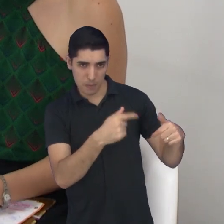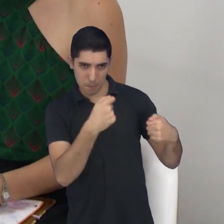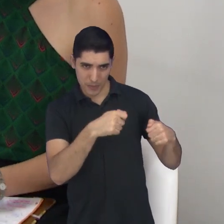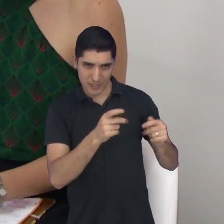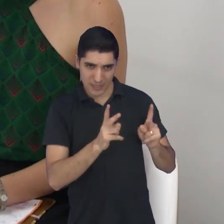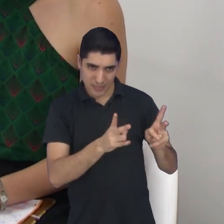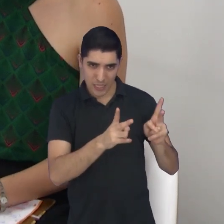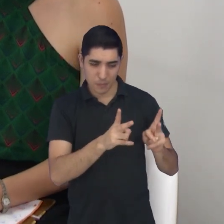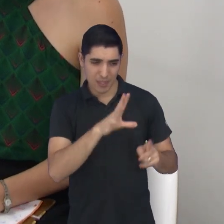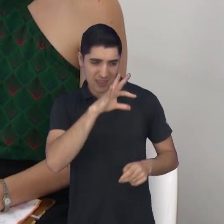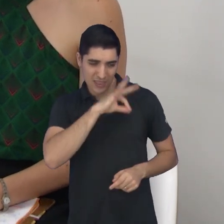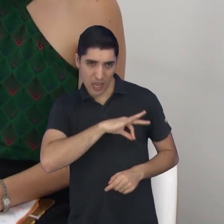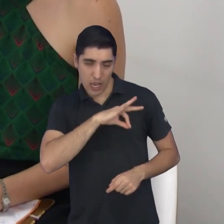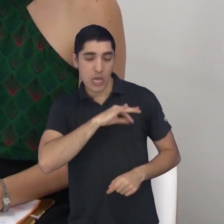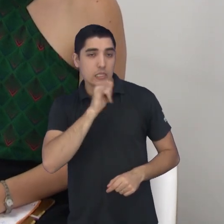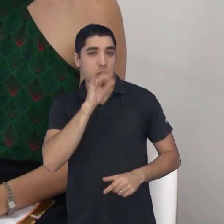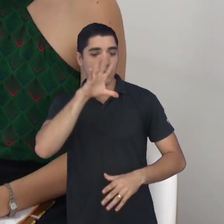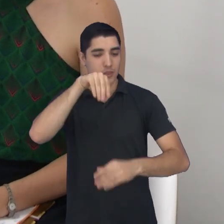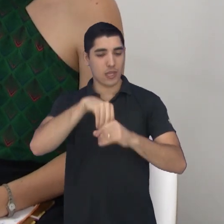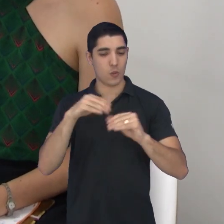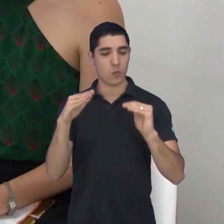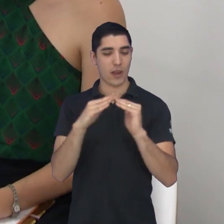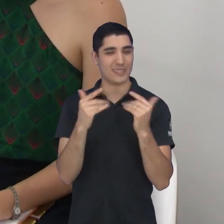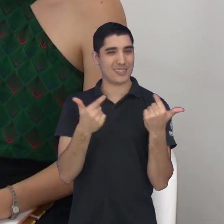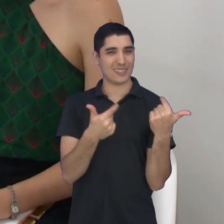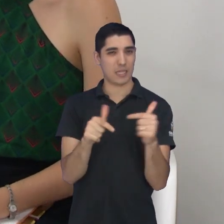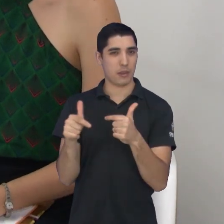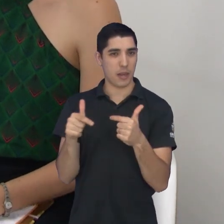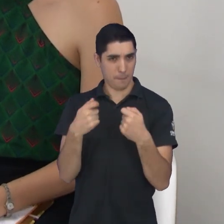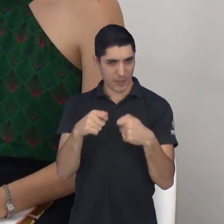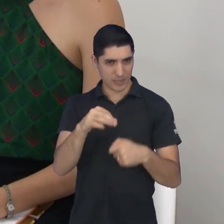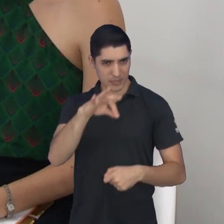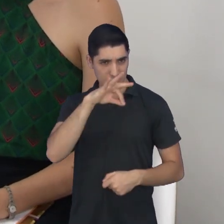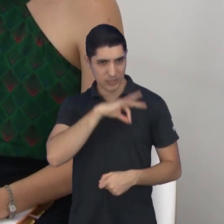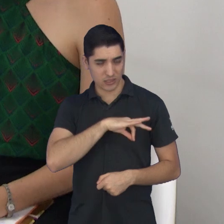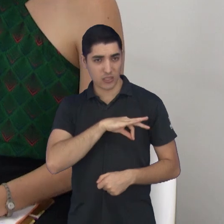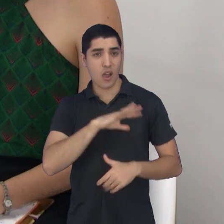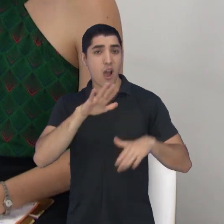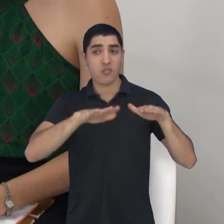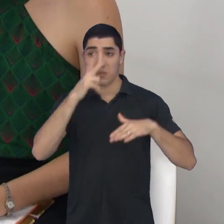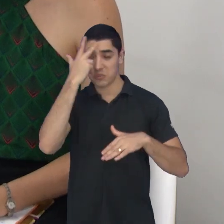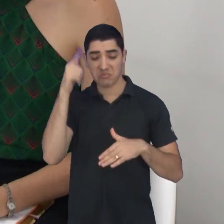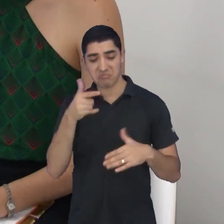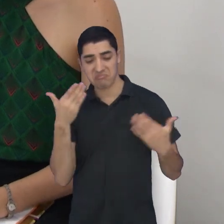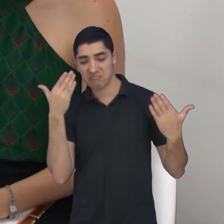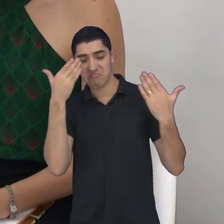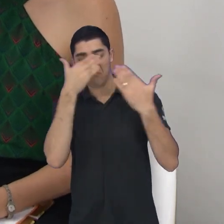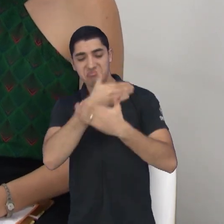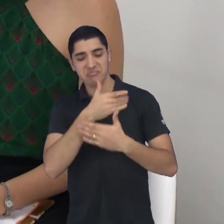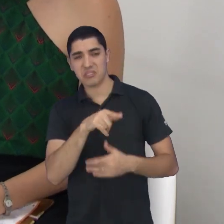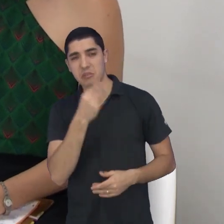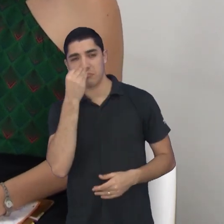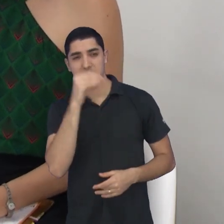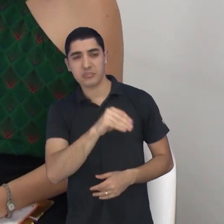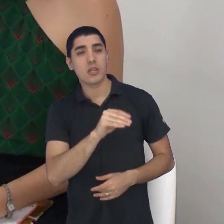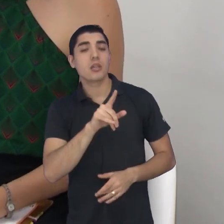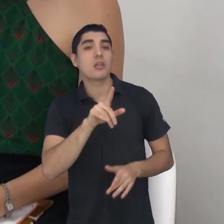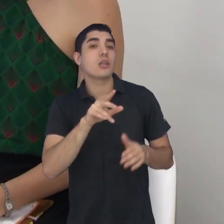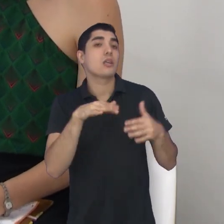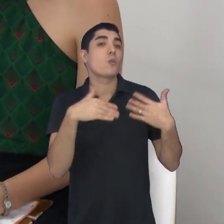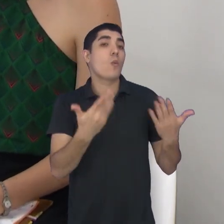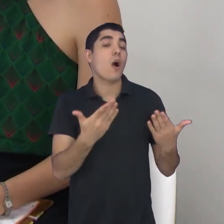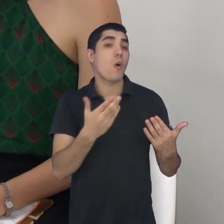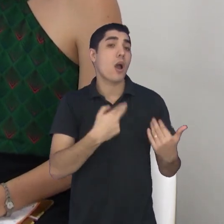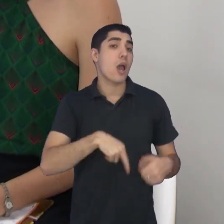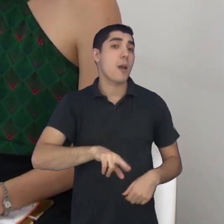esse trabalho que é feito em casa, esse trabalho que muitas vezes ele é invisível, e como seria isso, né? Uma responsabilidade do